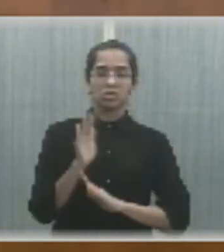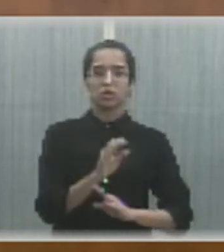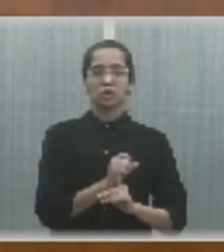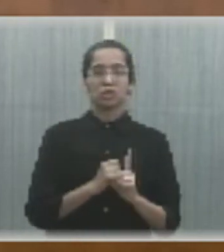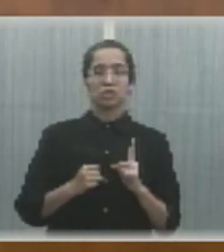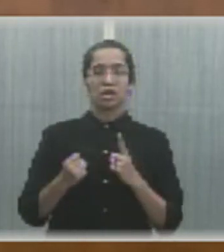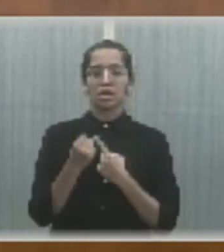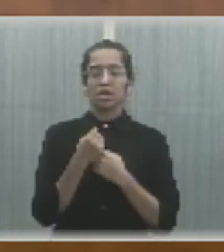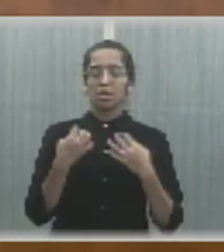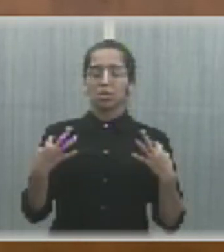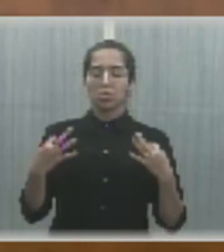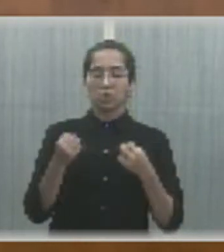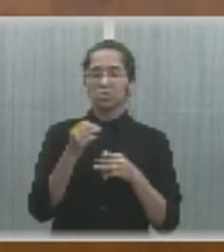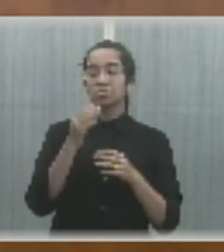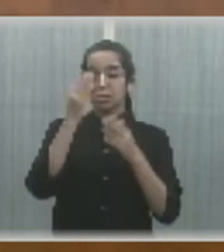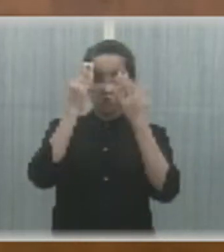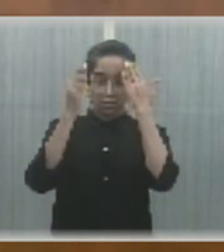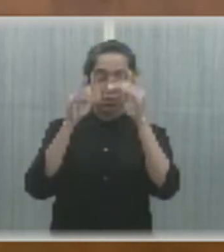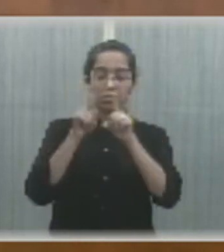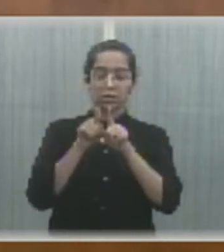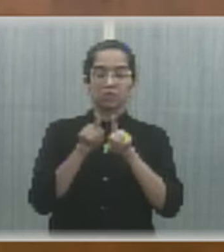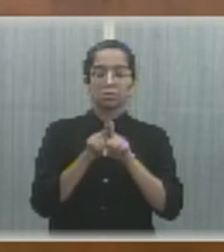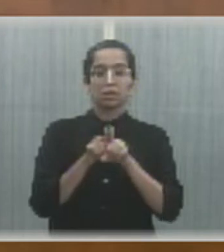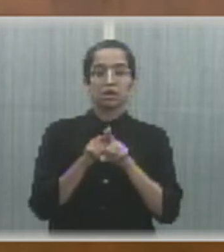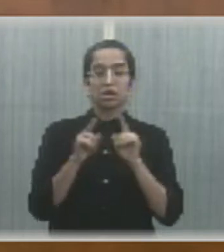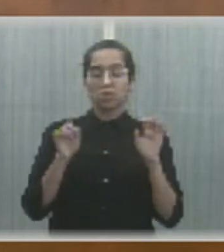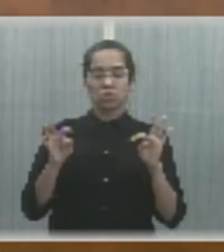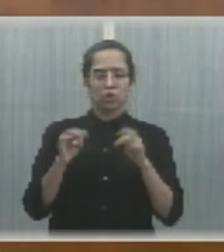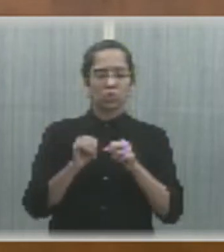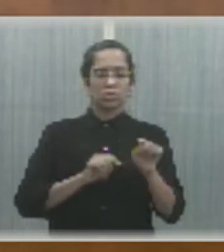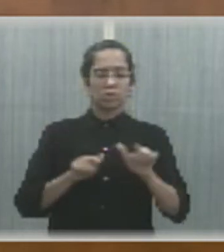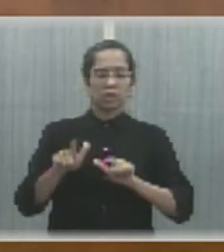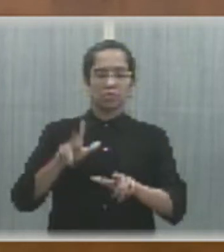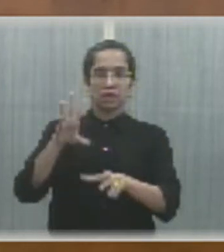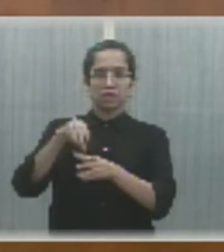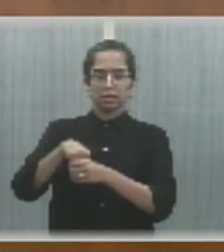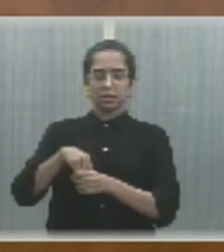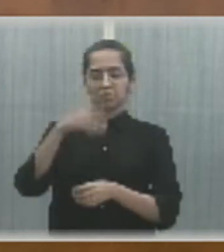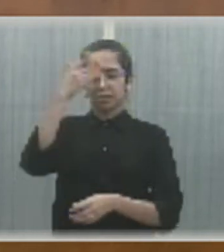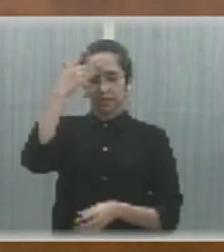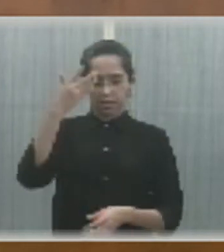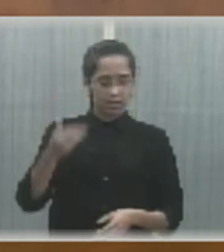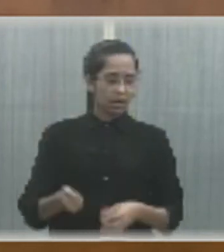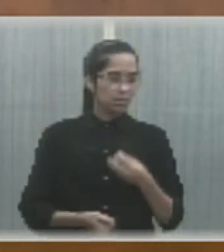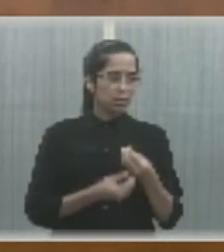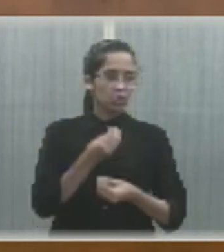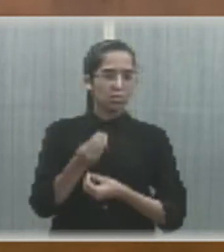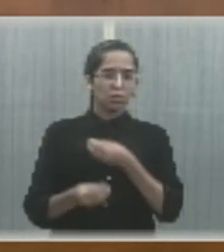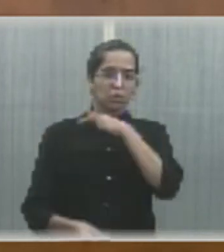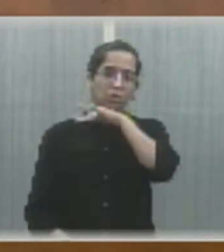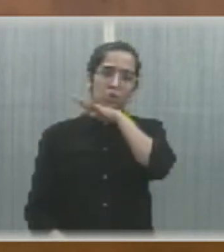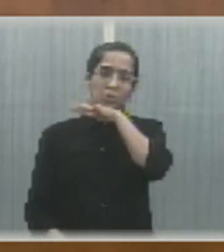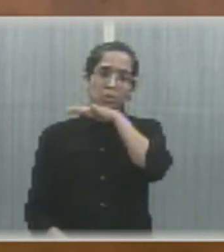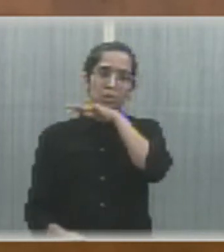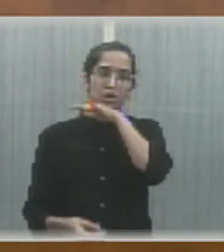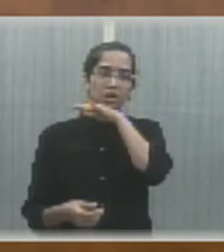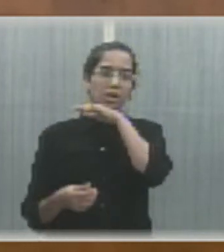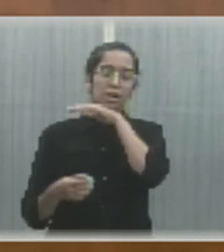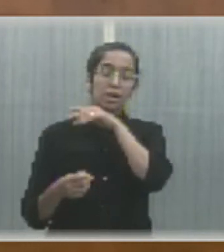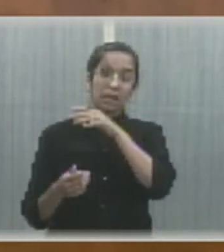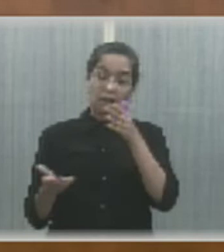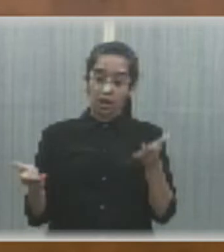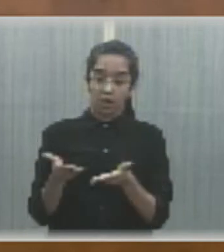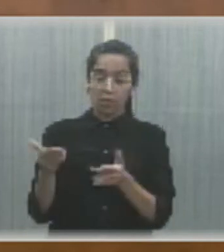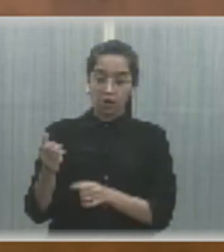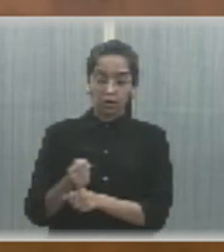todos, dos psicólogos que ali trabalham, de todos que trabalham ali, sabem a precarização e que, inclusive, está sendo construída